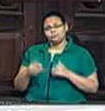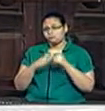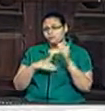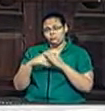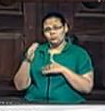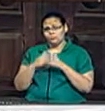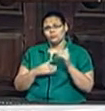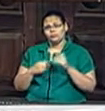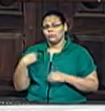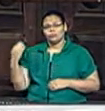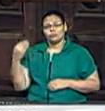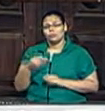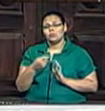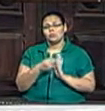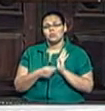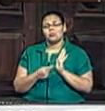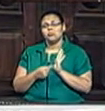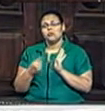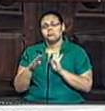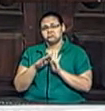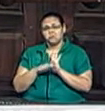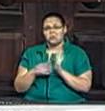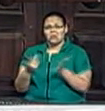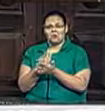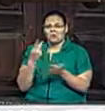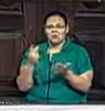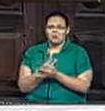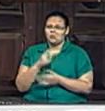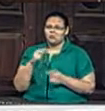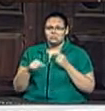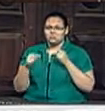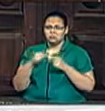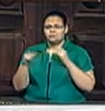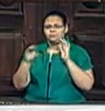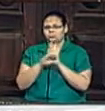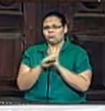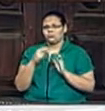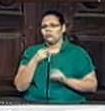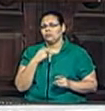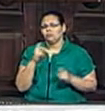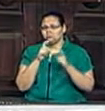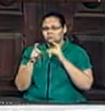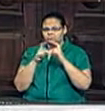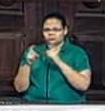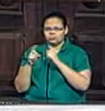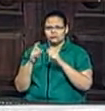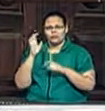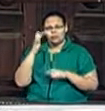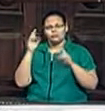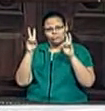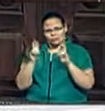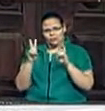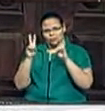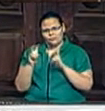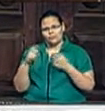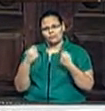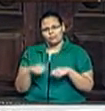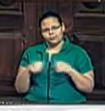soube encaminhar as matérias erradas, inconstitucionais e sem nenhum tipo de discussão. Acho que esse é um tema que precisa